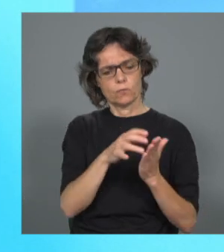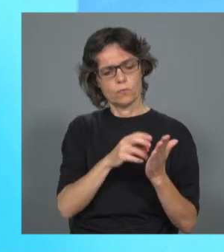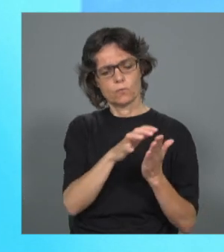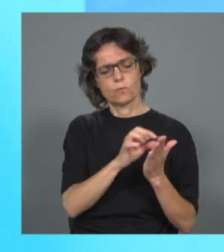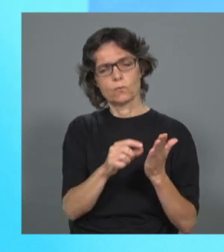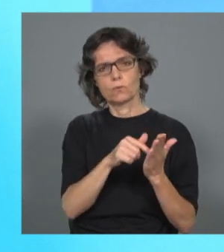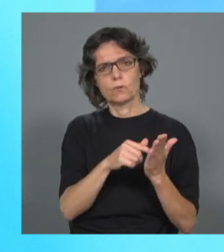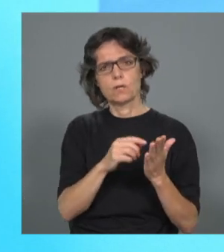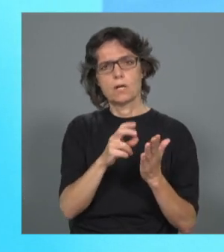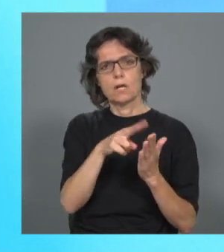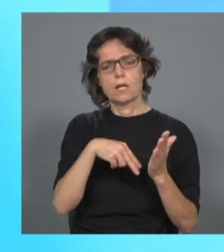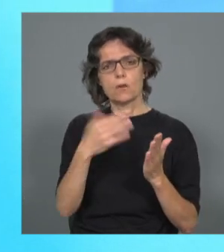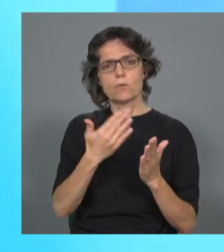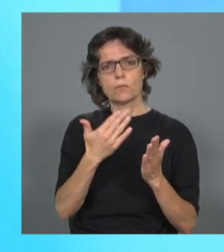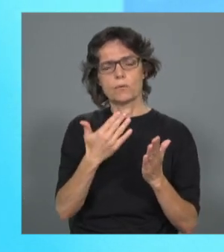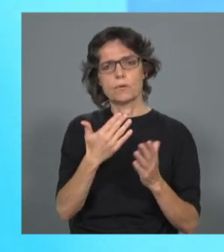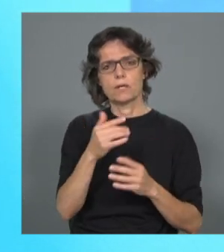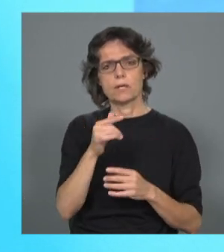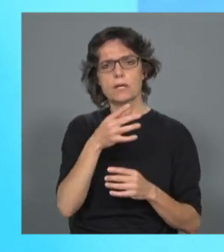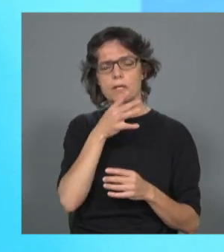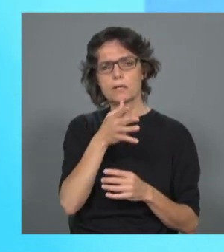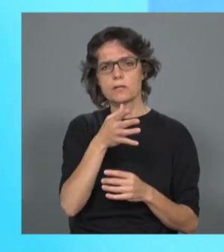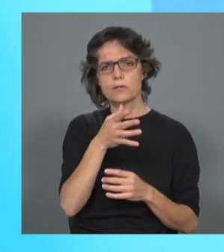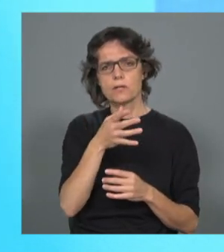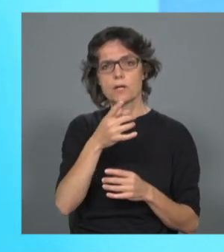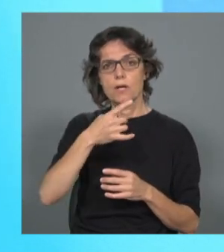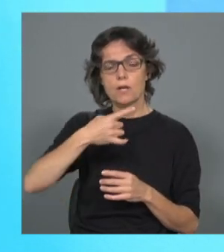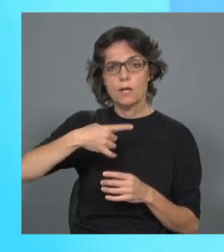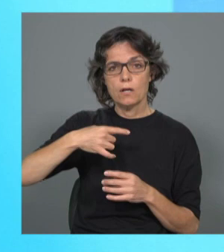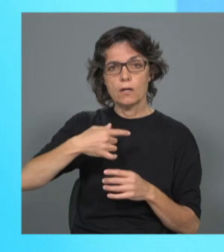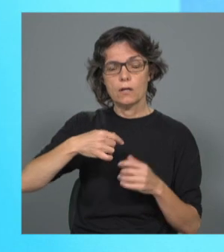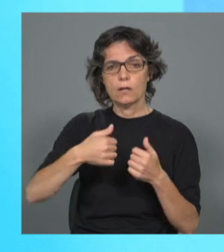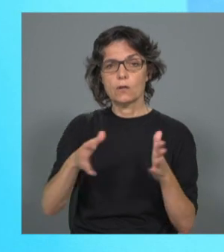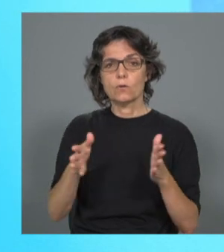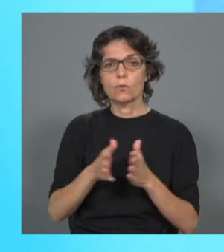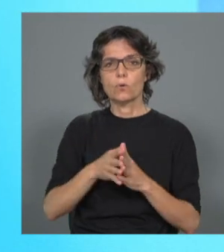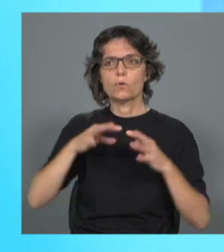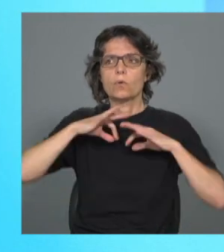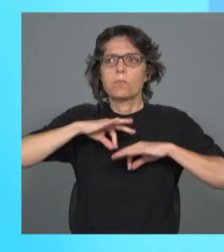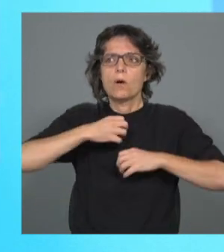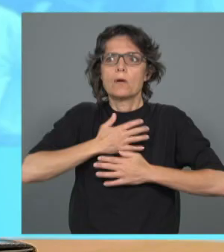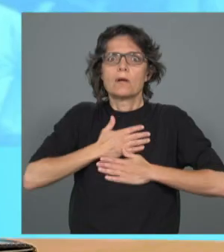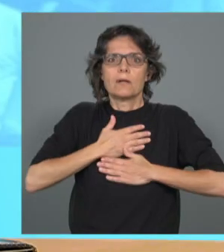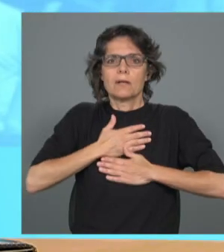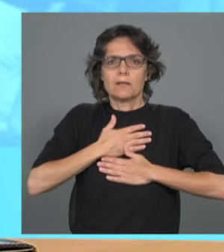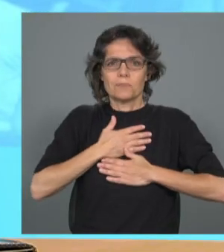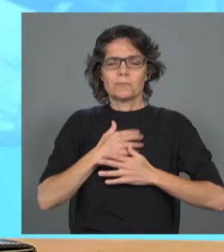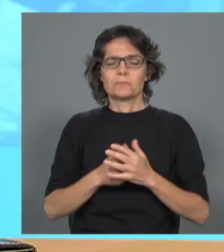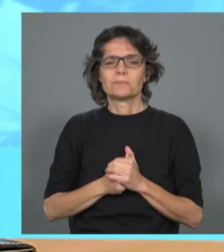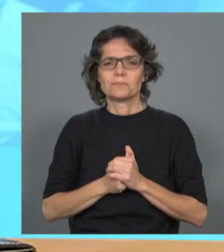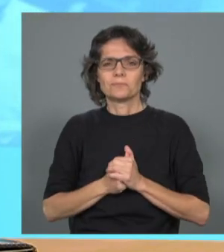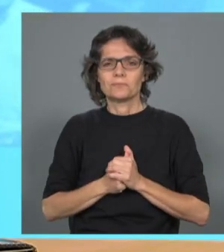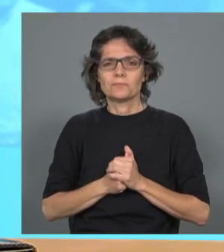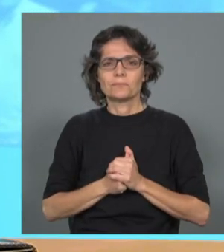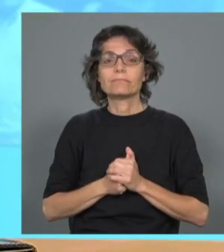dos Atos dos Apóstolos, quando se afirma que todos ficaram cheios do Espírito Santo? Bom, aqui o Evangelho fala na tarde daquele